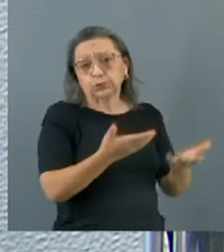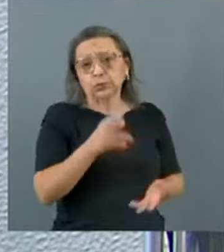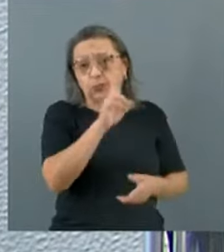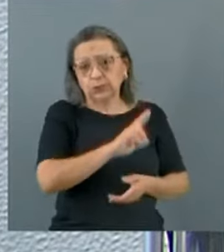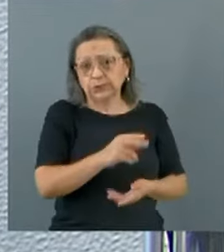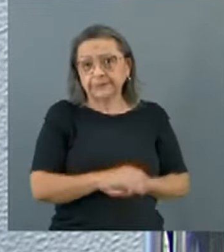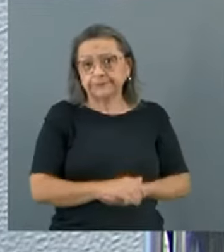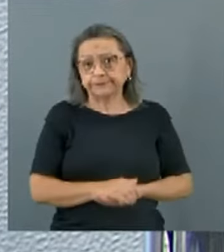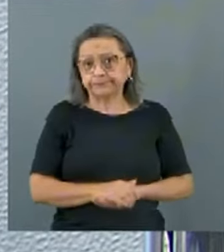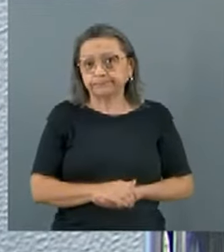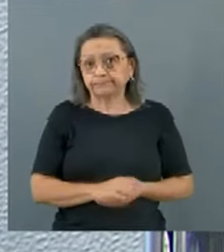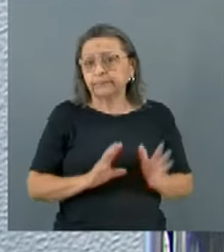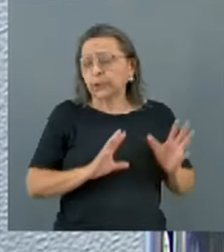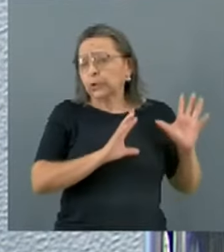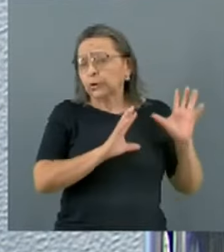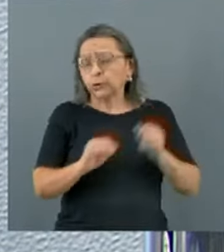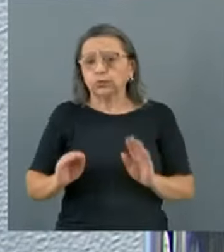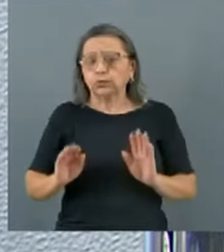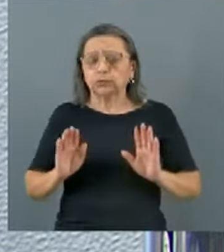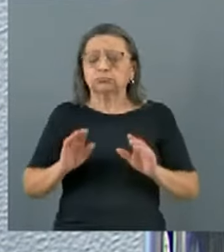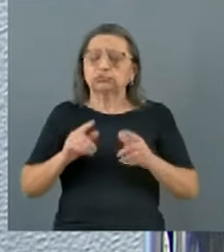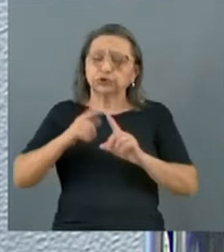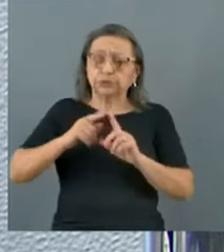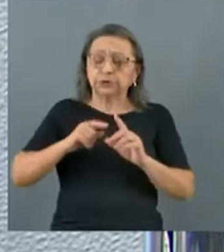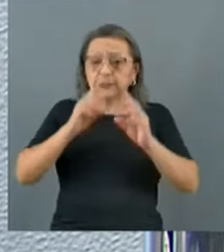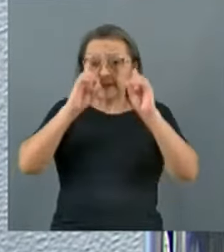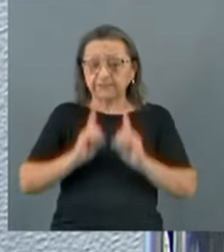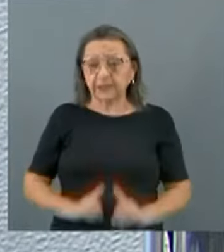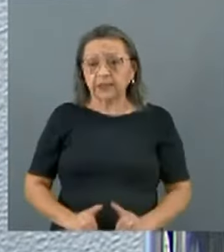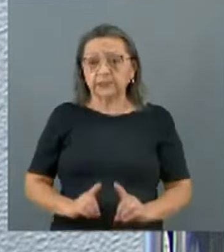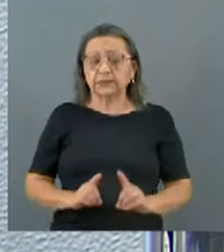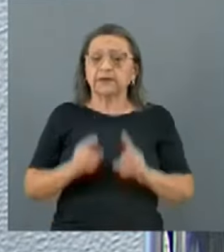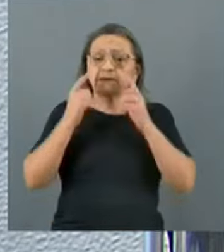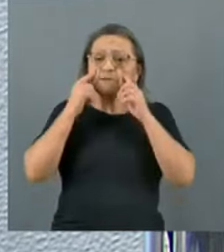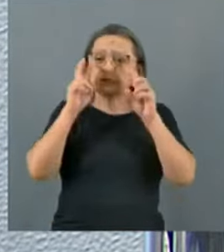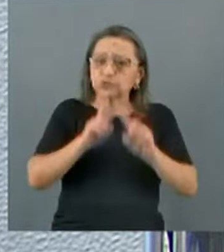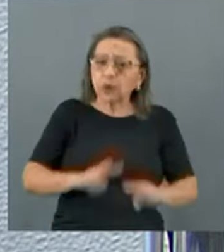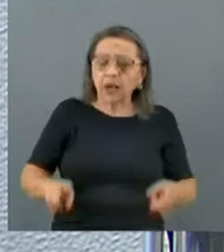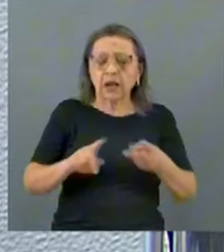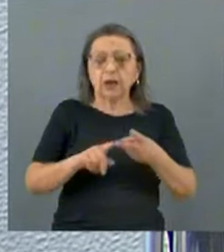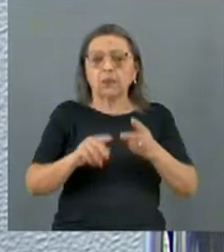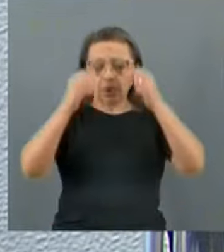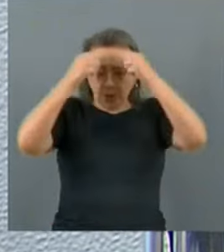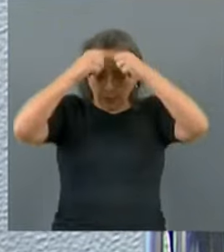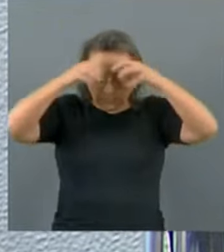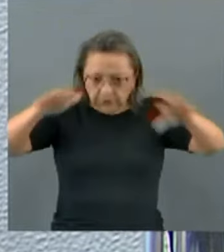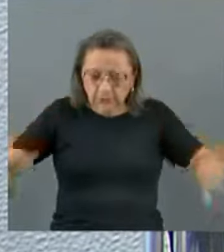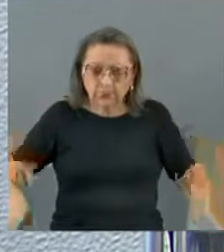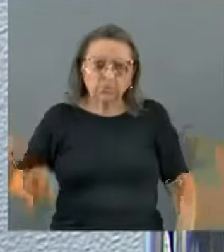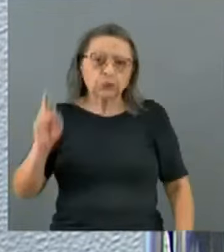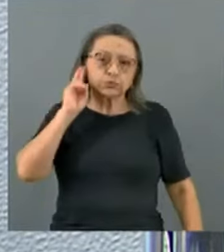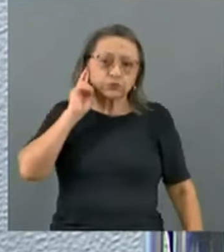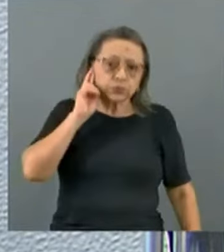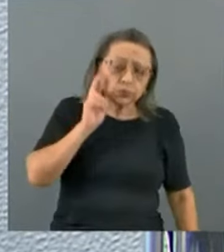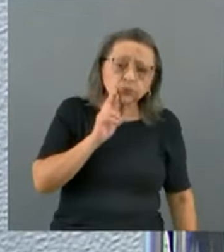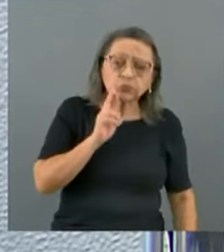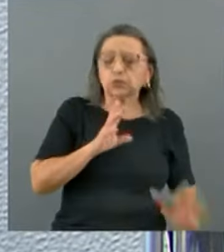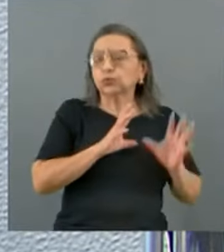Isso todos, autistas, pessoas com deficiência visual, deficiência auditiva, sem